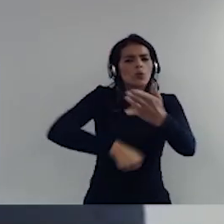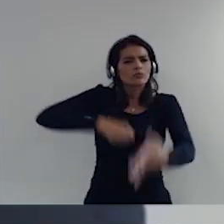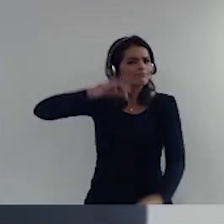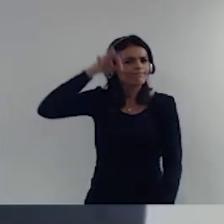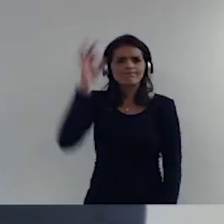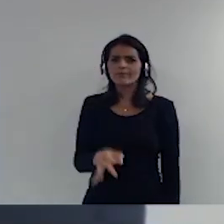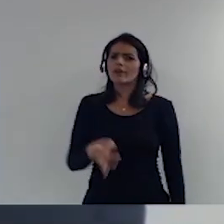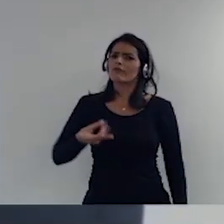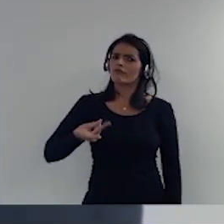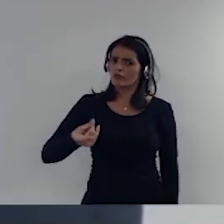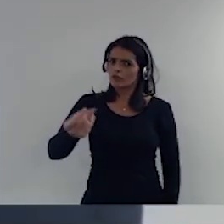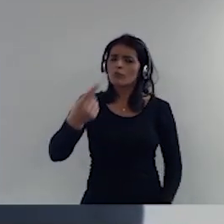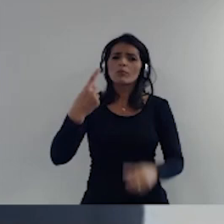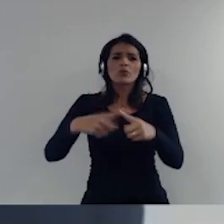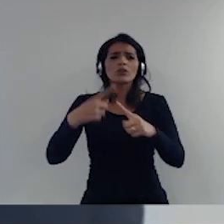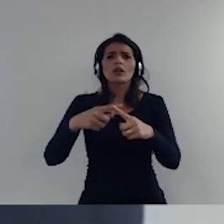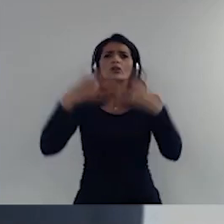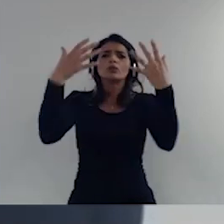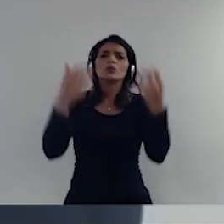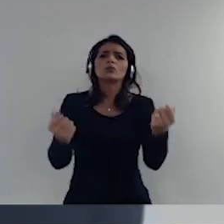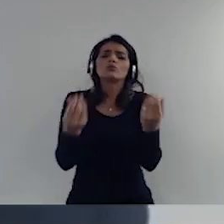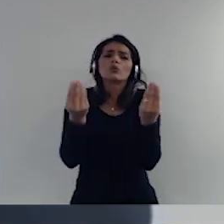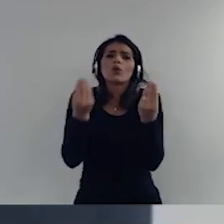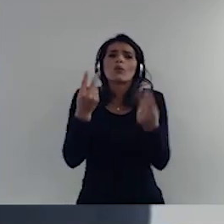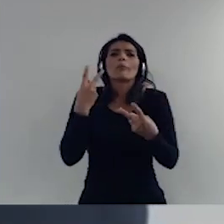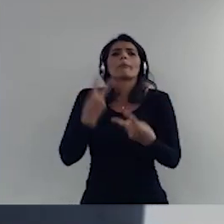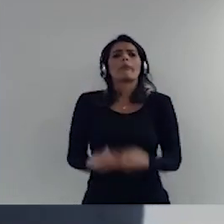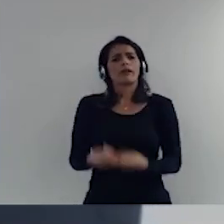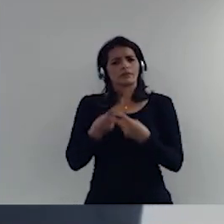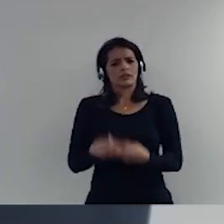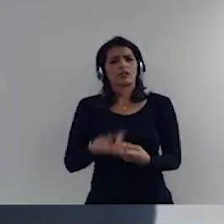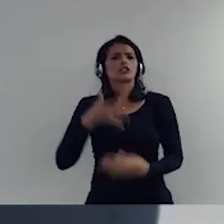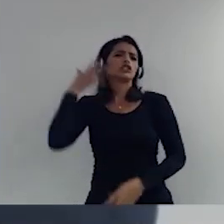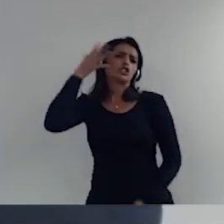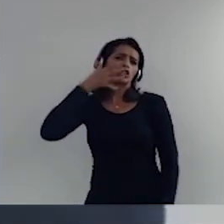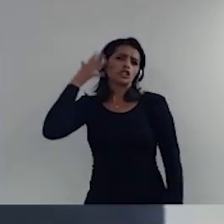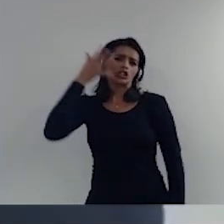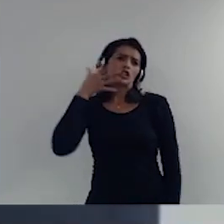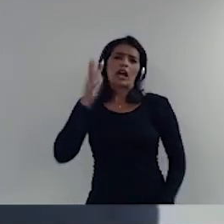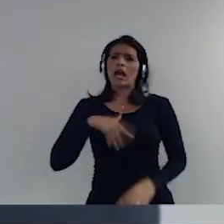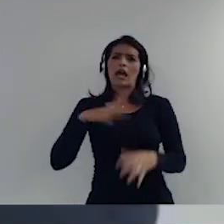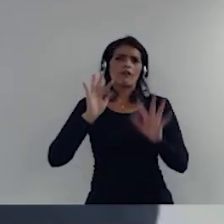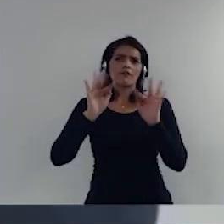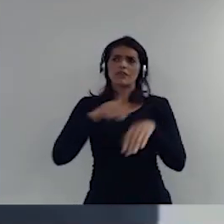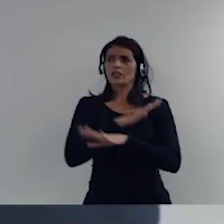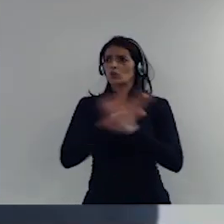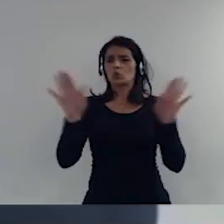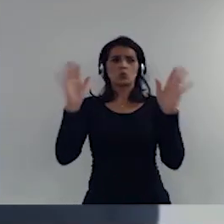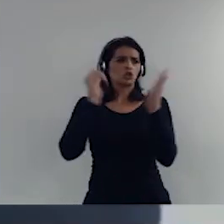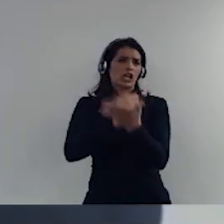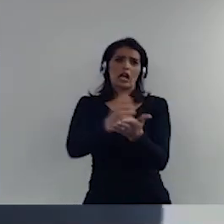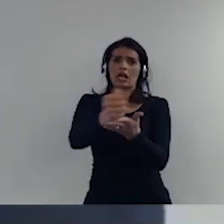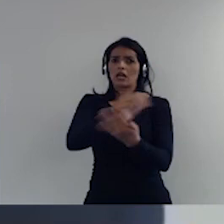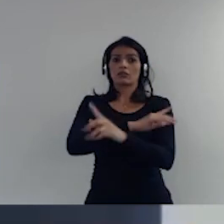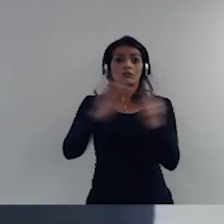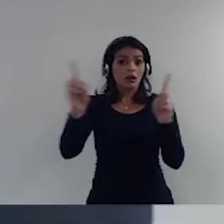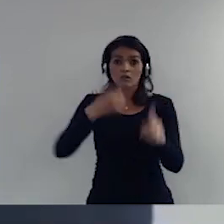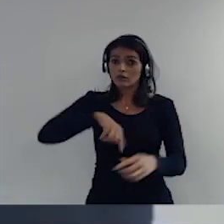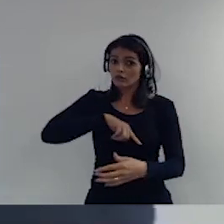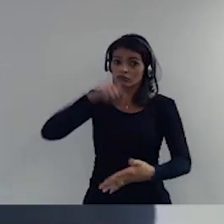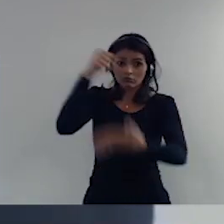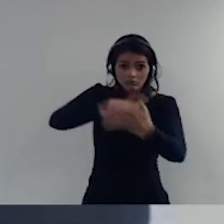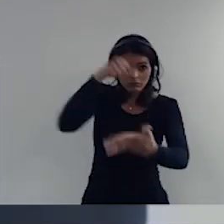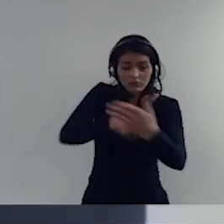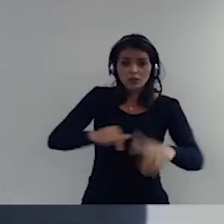efetividade, porque também eu não tenho paciência também para um discurso cético que está tudo perdido, não. Eu acho que a gente tem que seguir na batalha, porque os